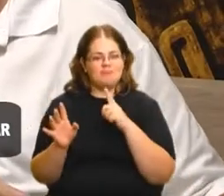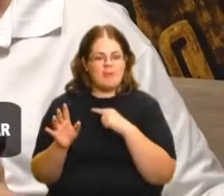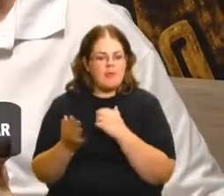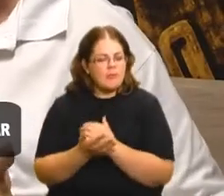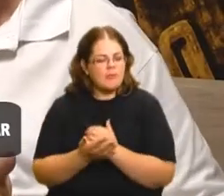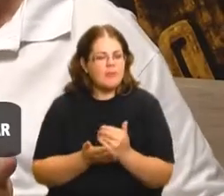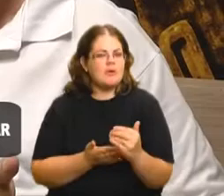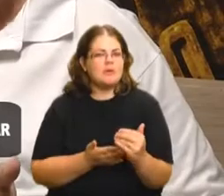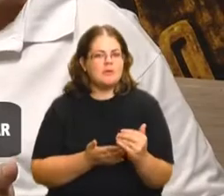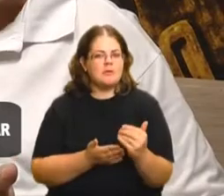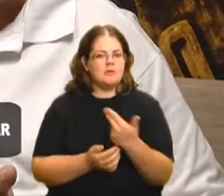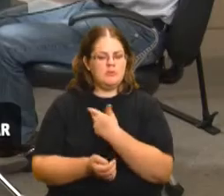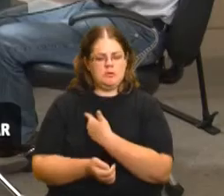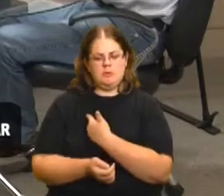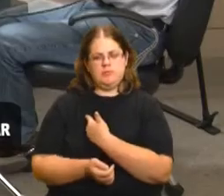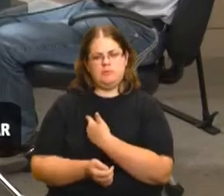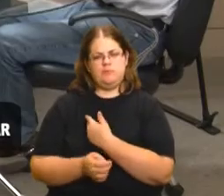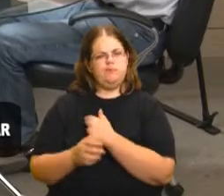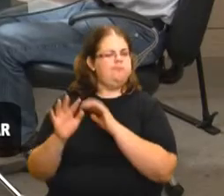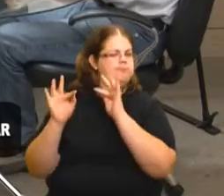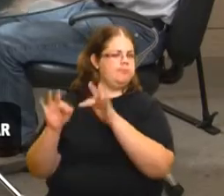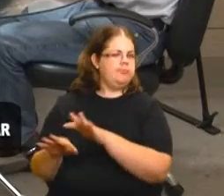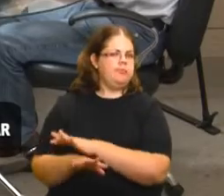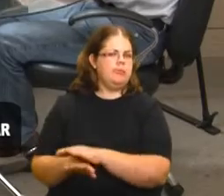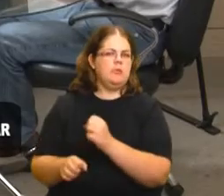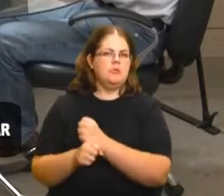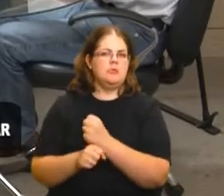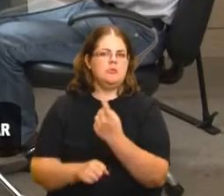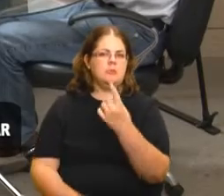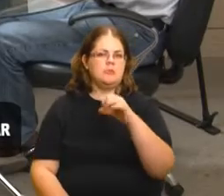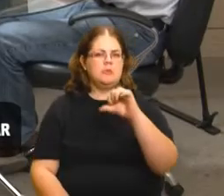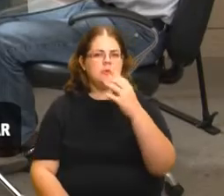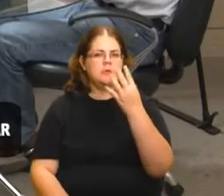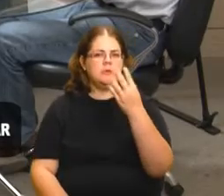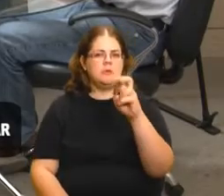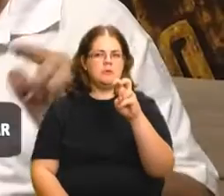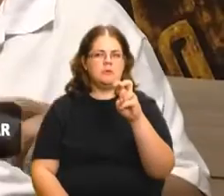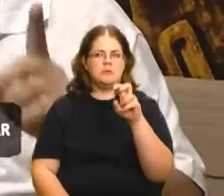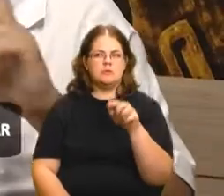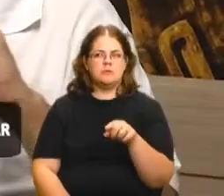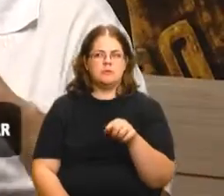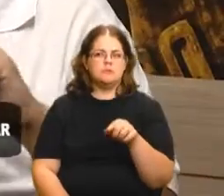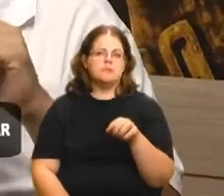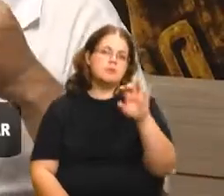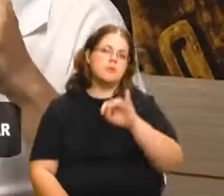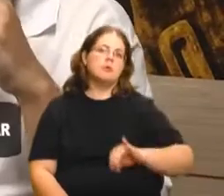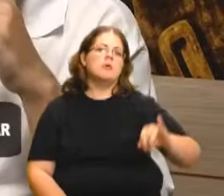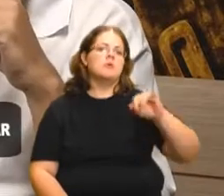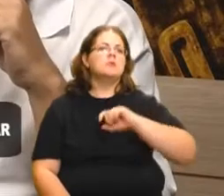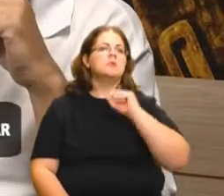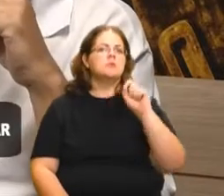a ditadura Vargas, cai o 1945, mais ou menos. 1945. É interessante que